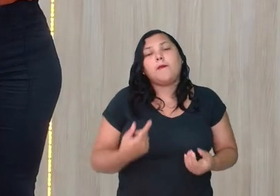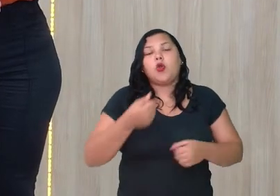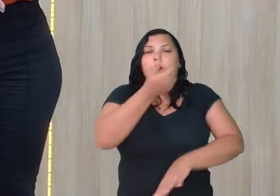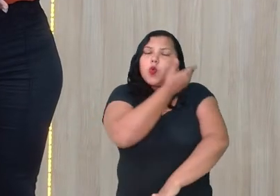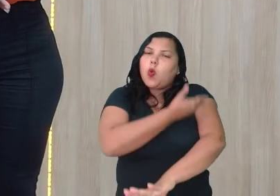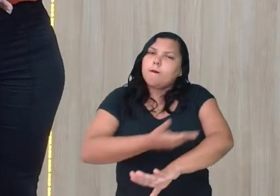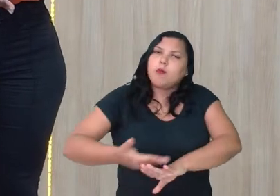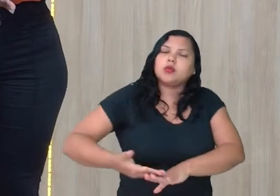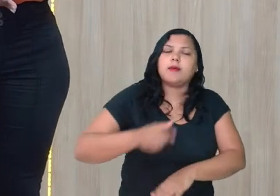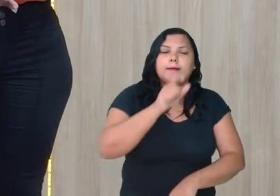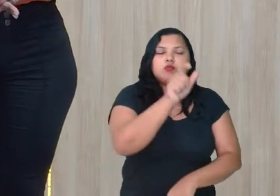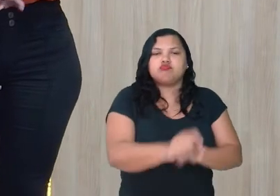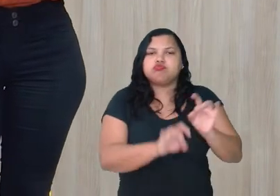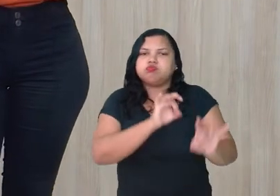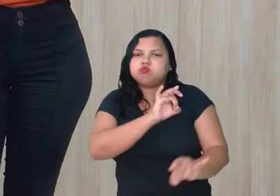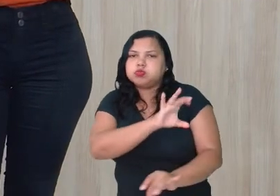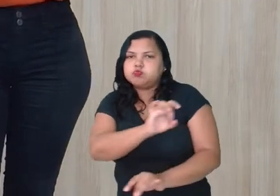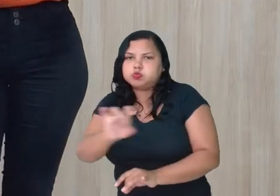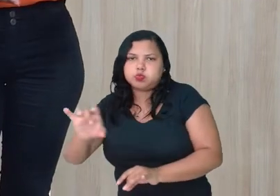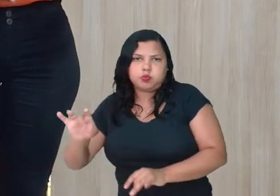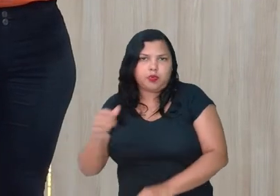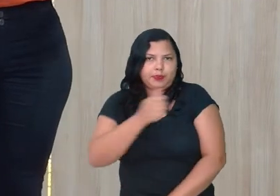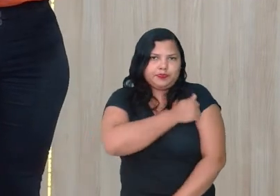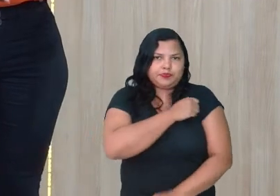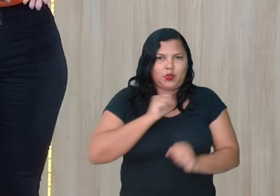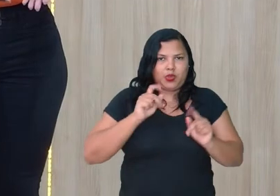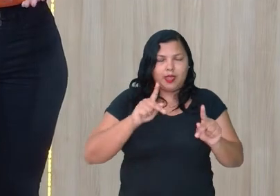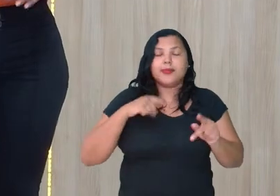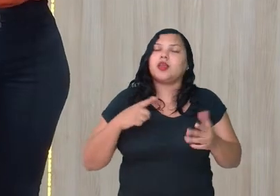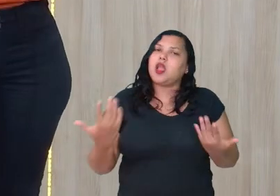gente possa incluí-los. Então, espero que vocês tenham